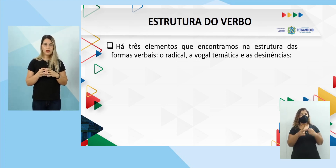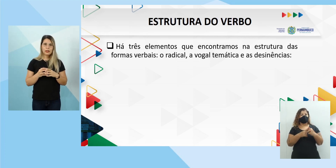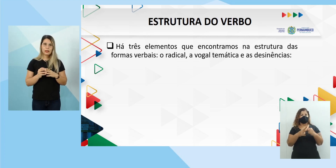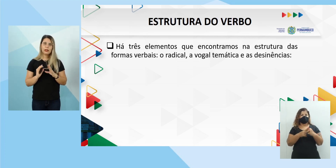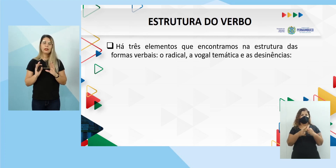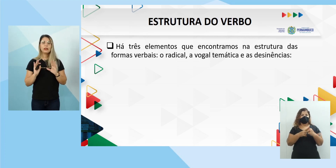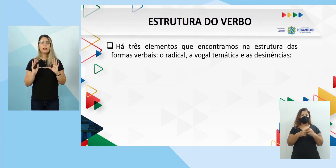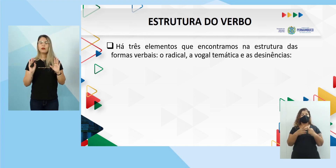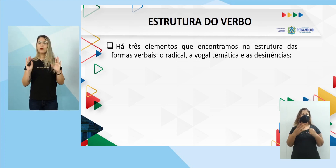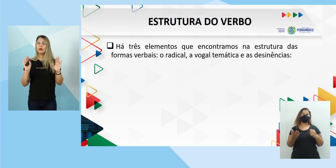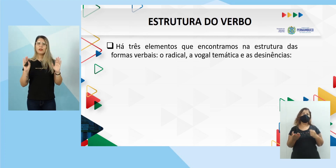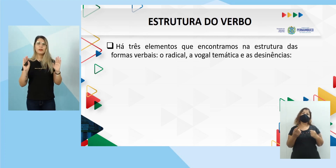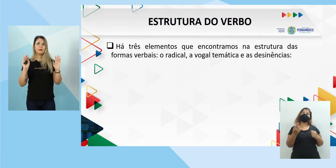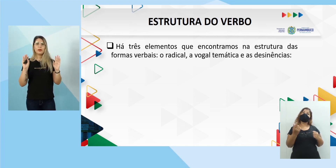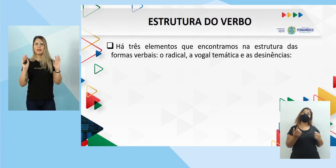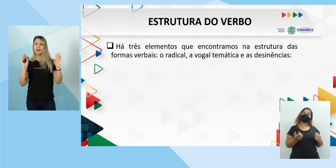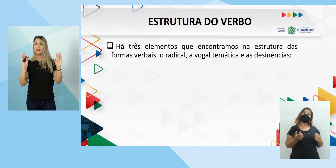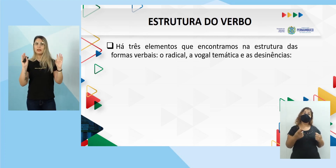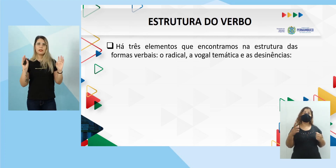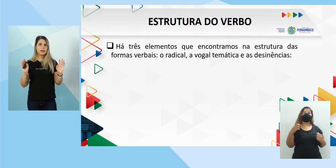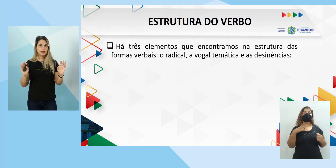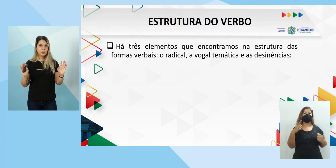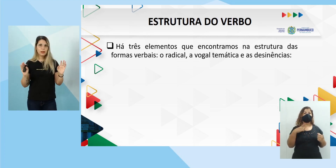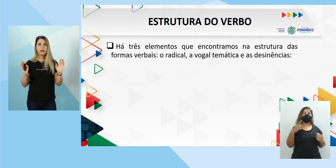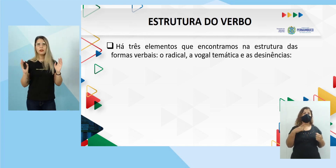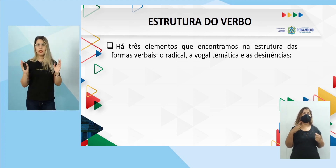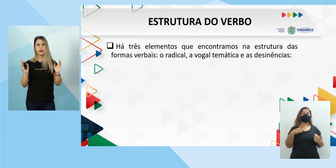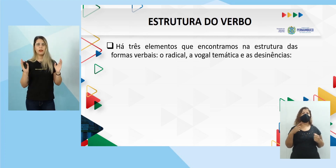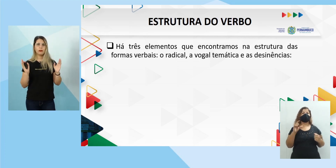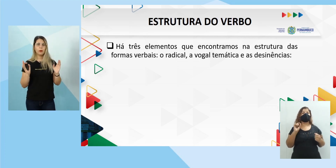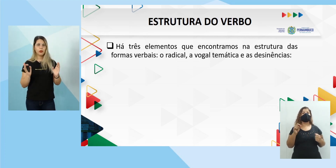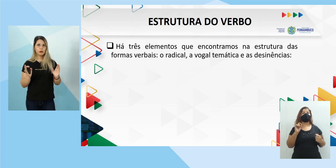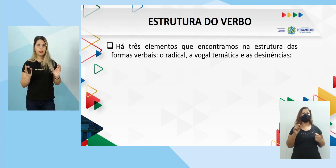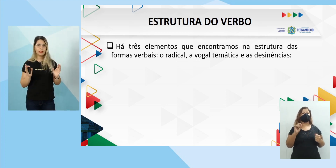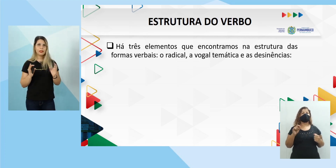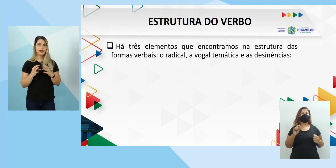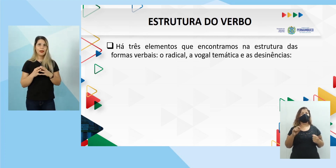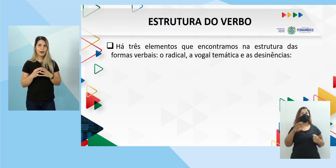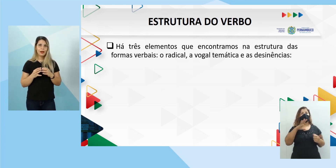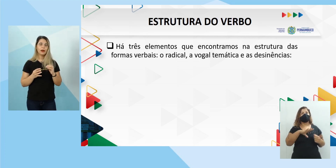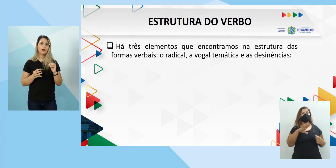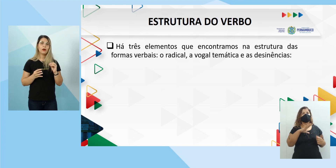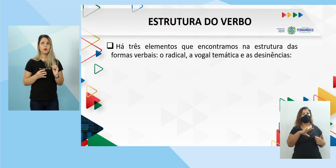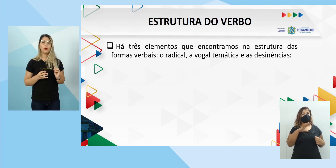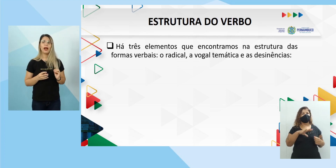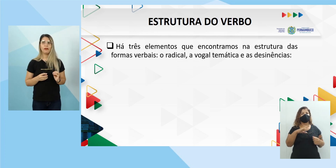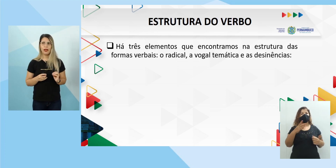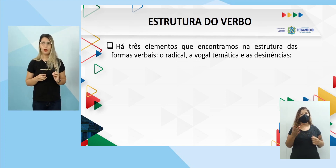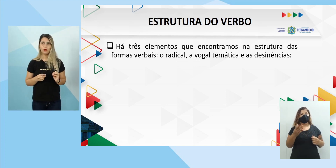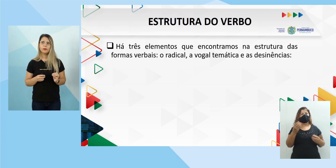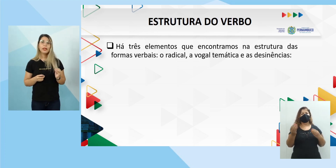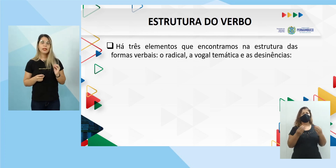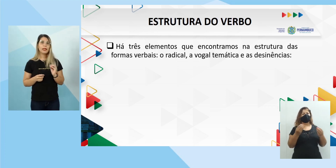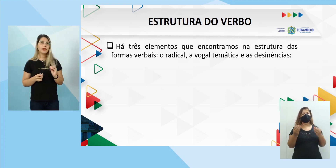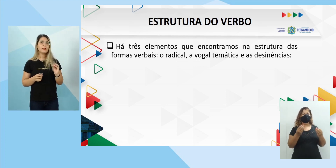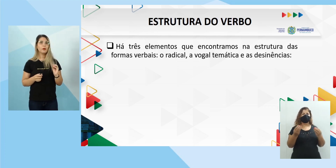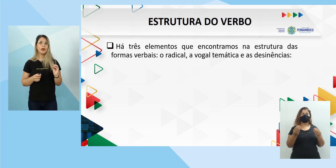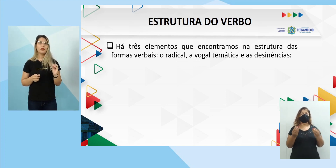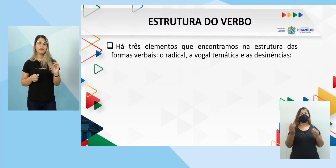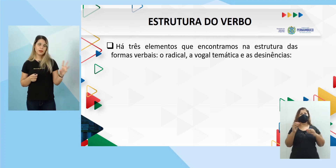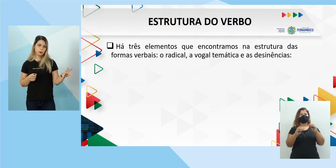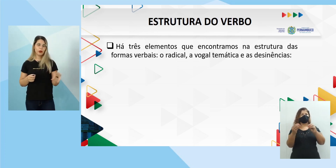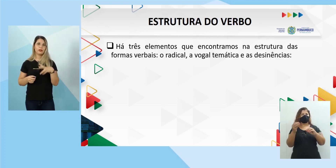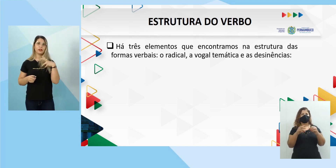que dizem que uma coisa bizarríssima que tem na língua portuguesa é conjugar verbo, que é